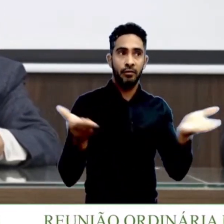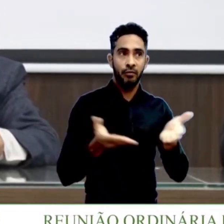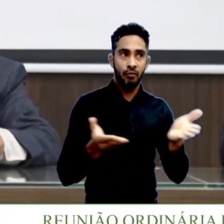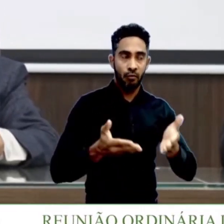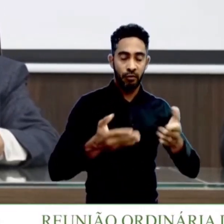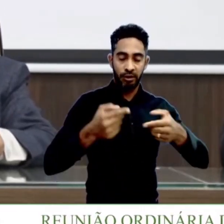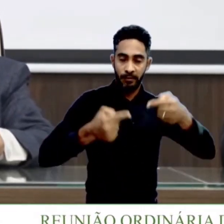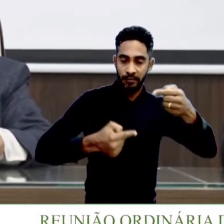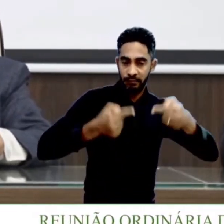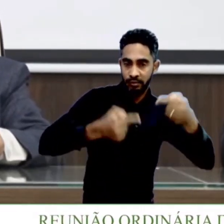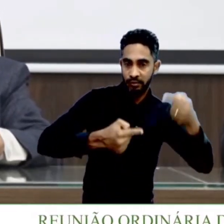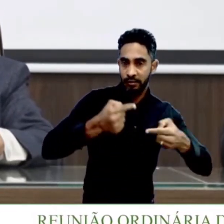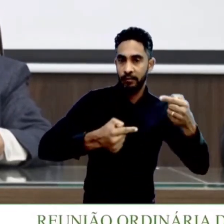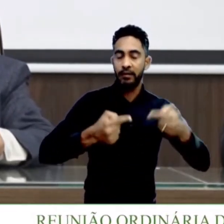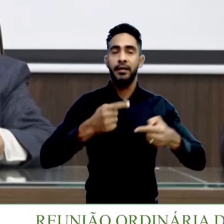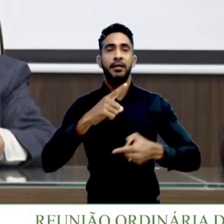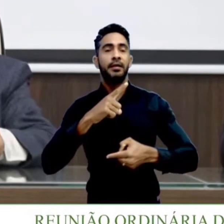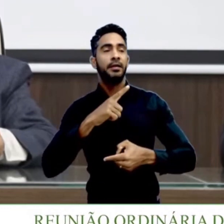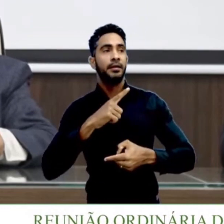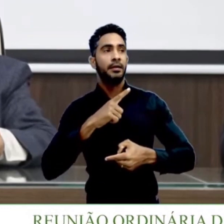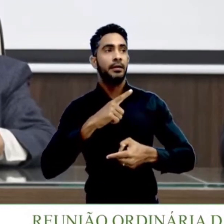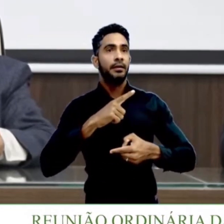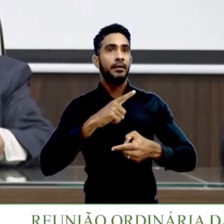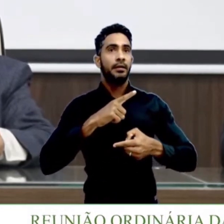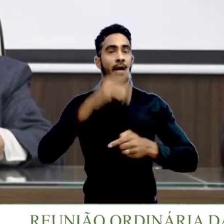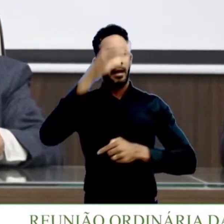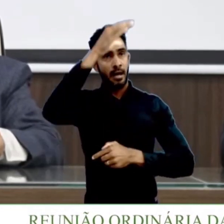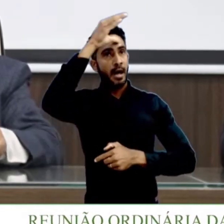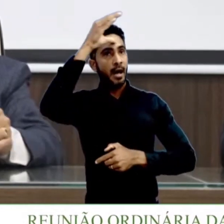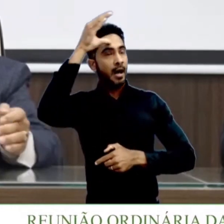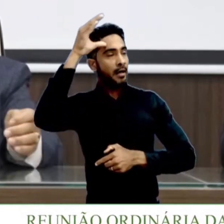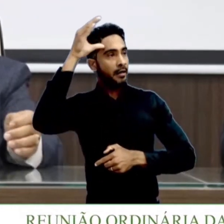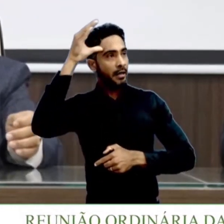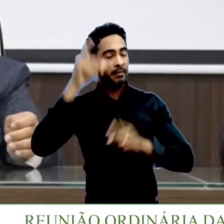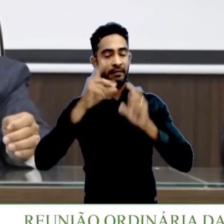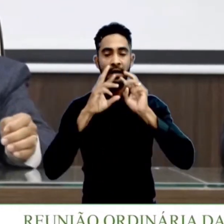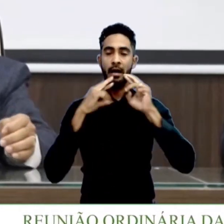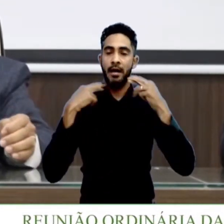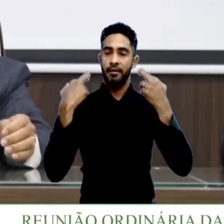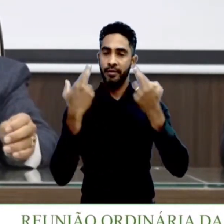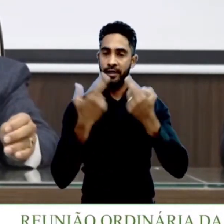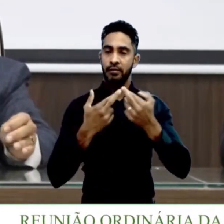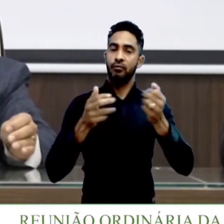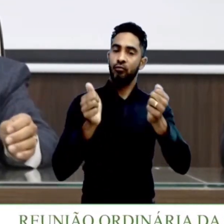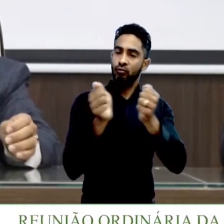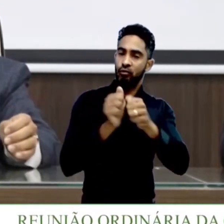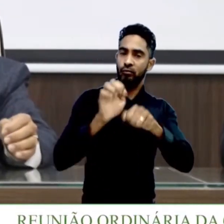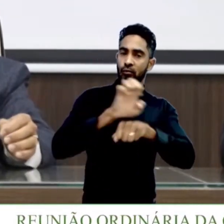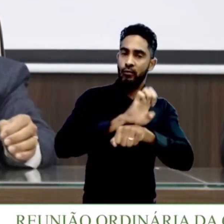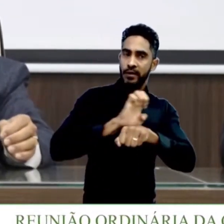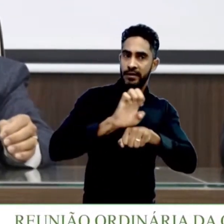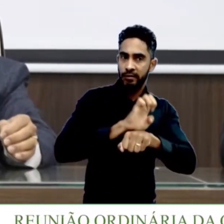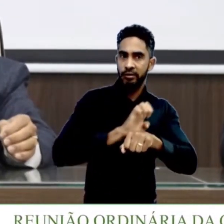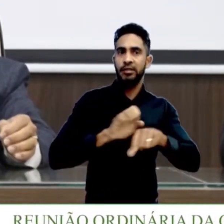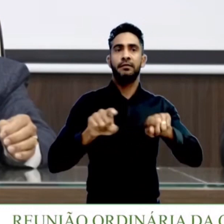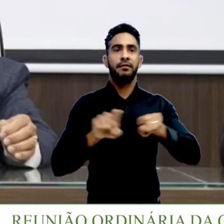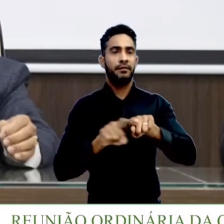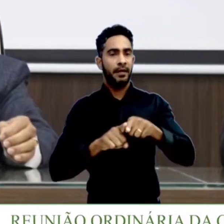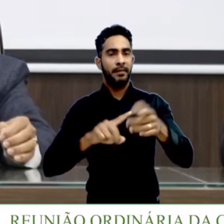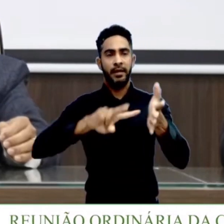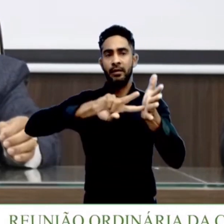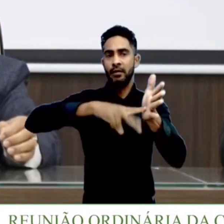dessa distribuição, a Câmara de Vereadores vai se reunir com o Executivo, vai se reunir com os